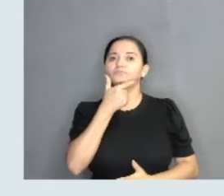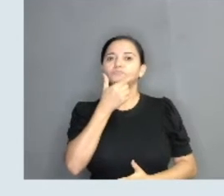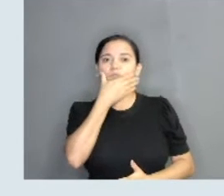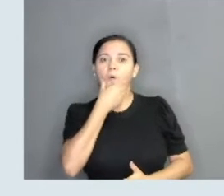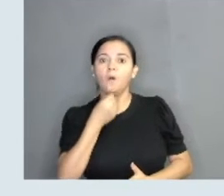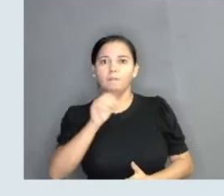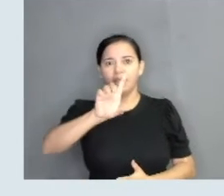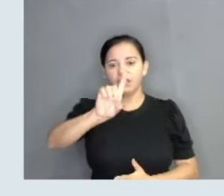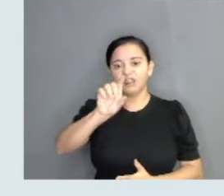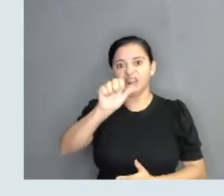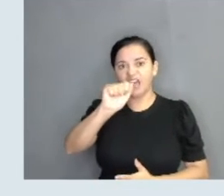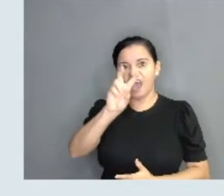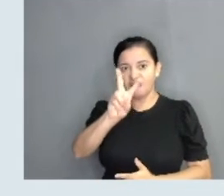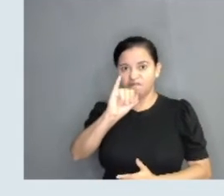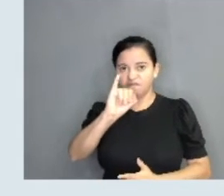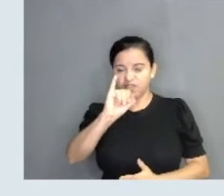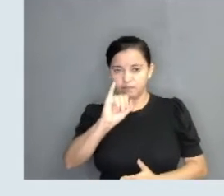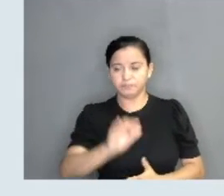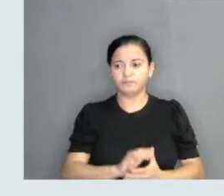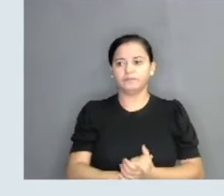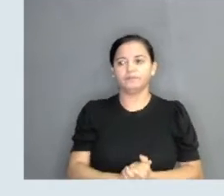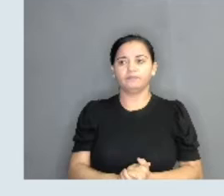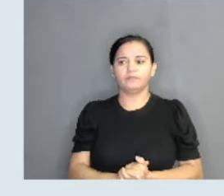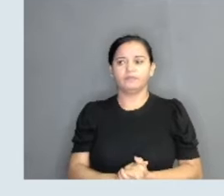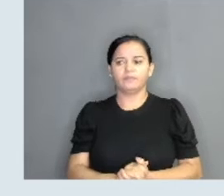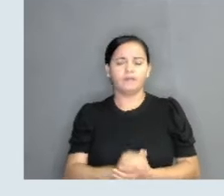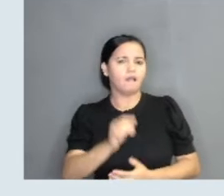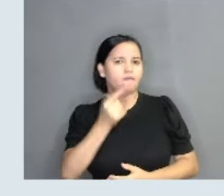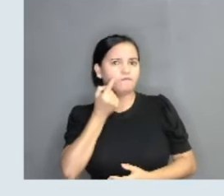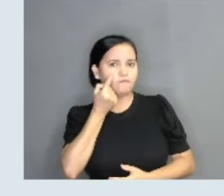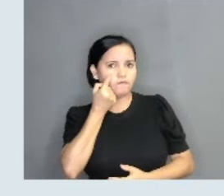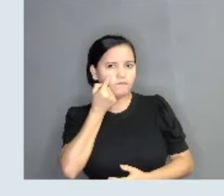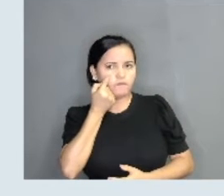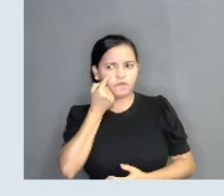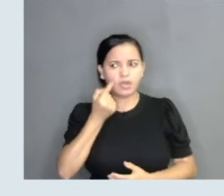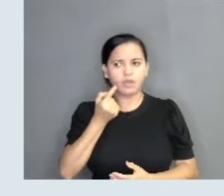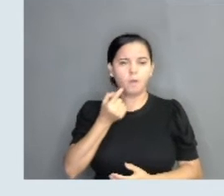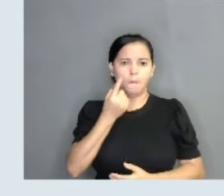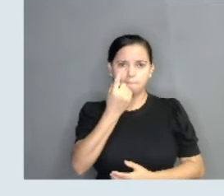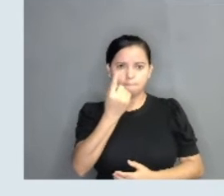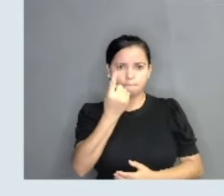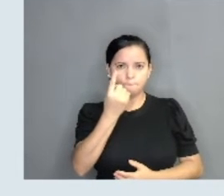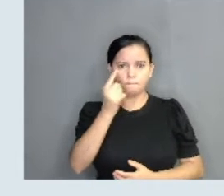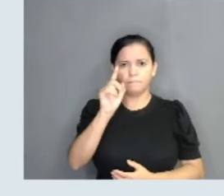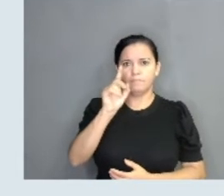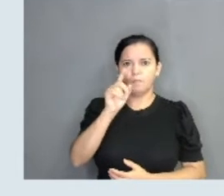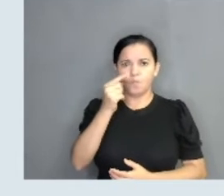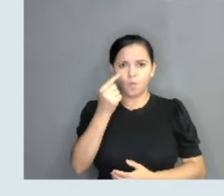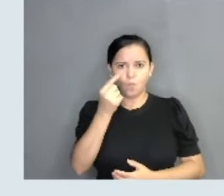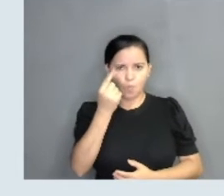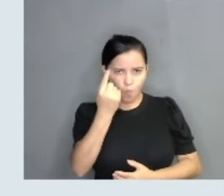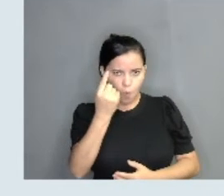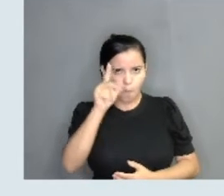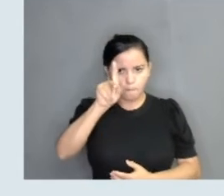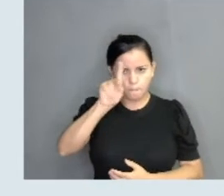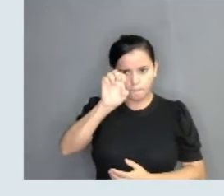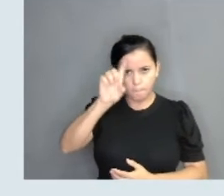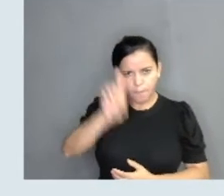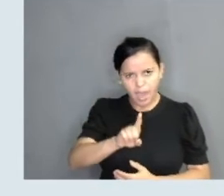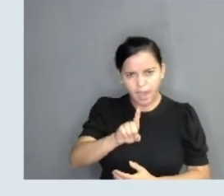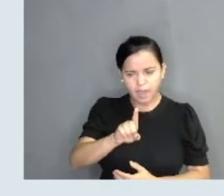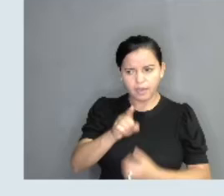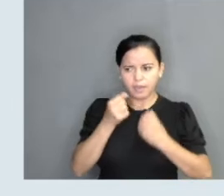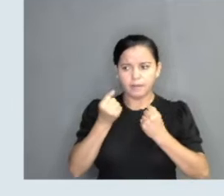de Davi. Perceba que um pé apoia a estátua e o outro